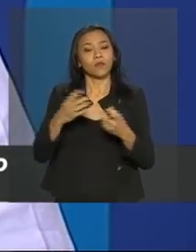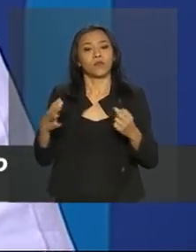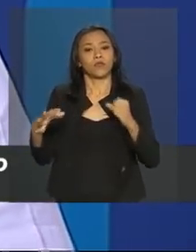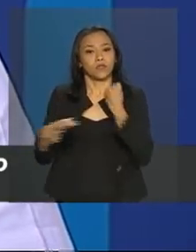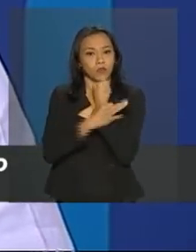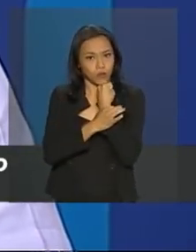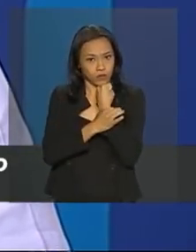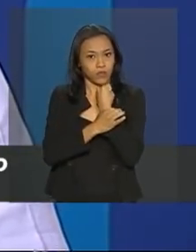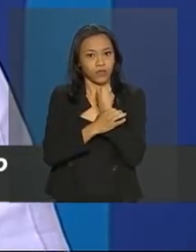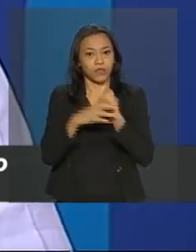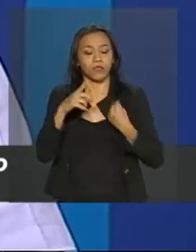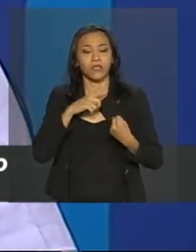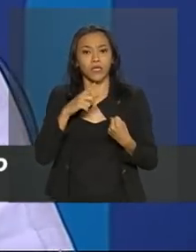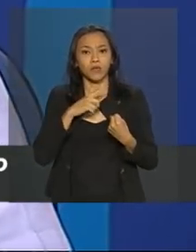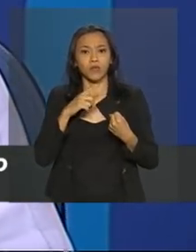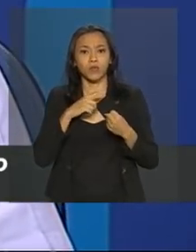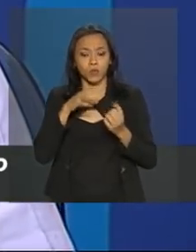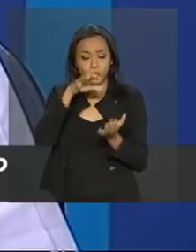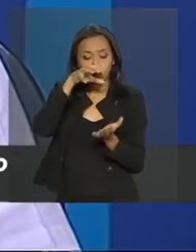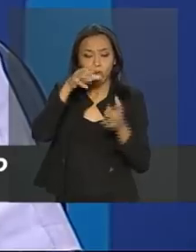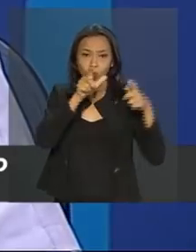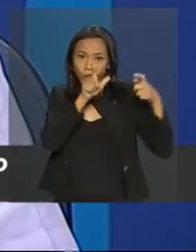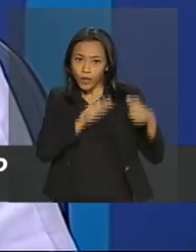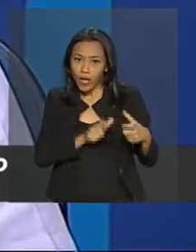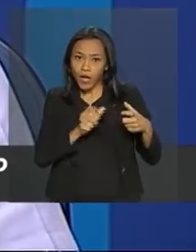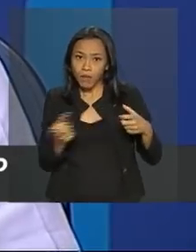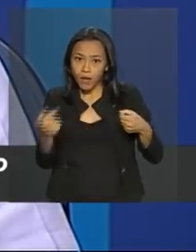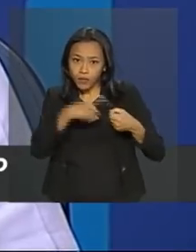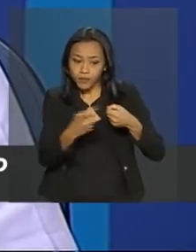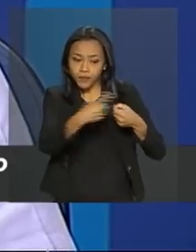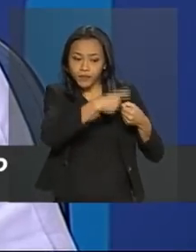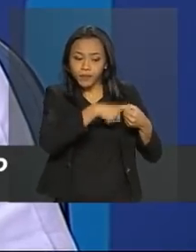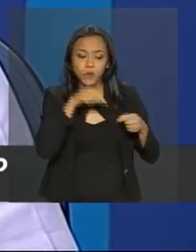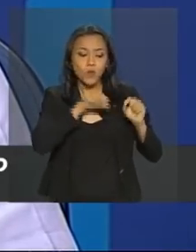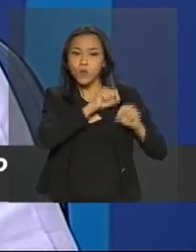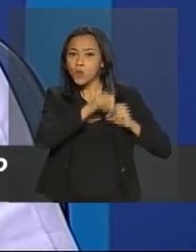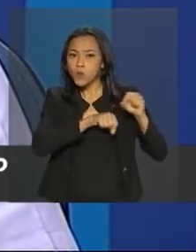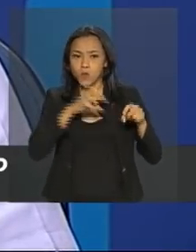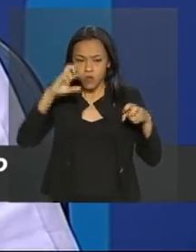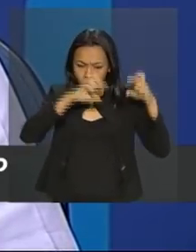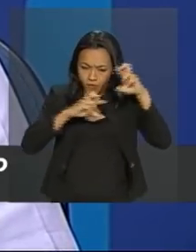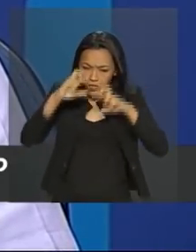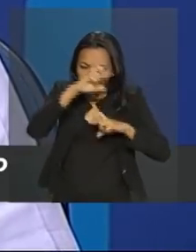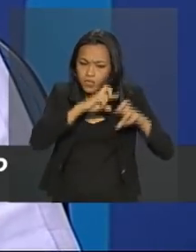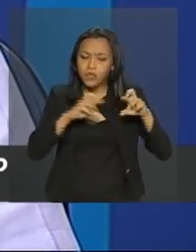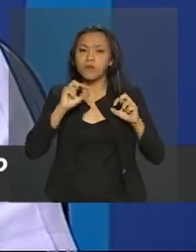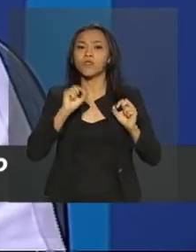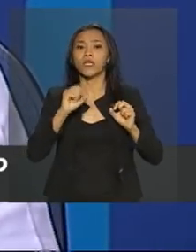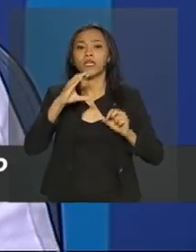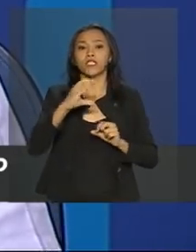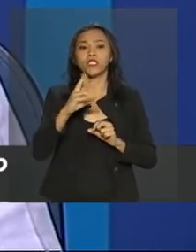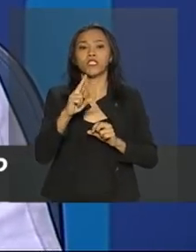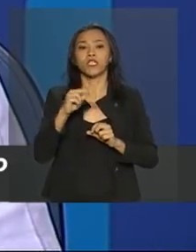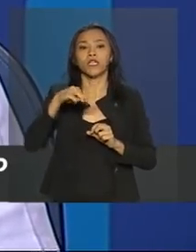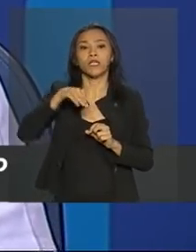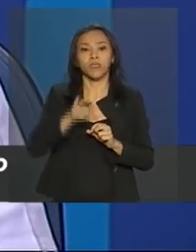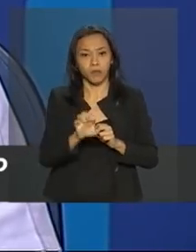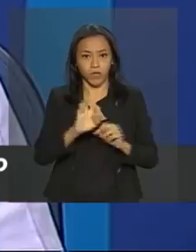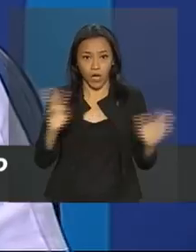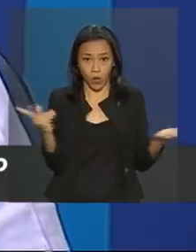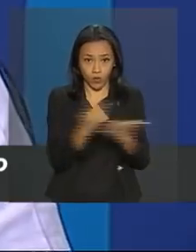polícia federal aí é um centro integrado para investigação de crimes o centro integrado